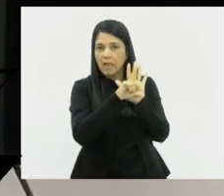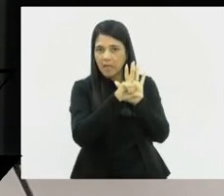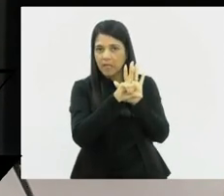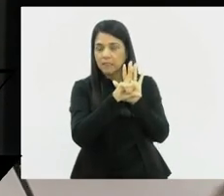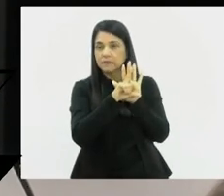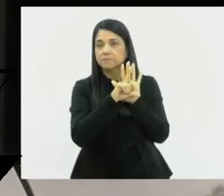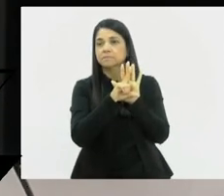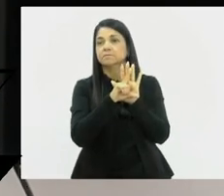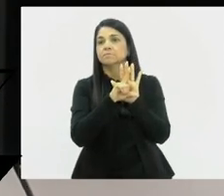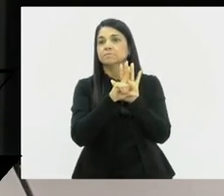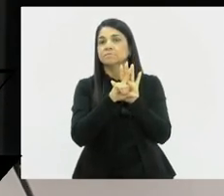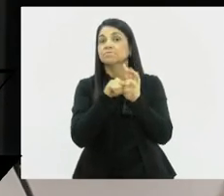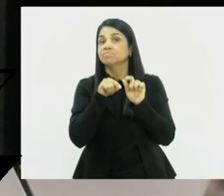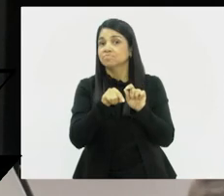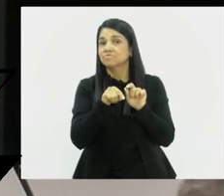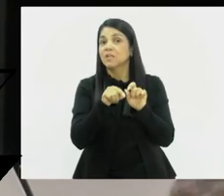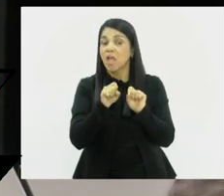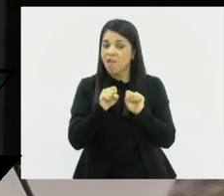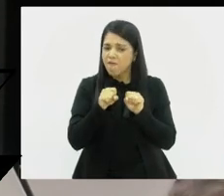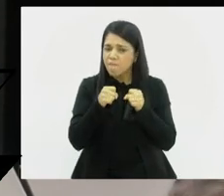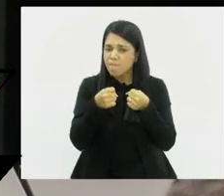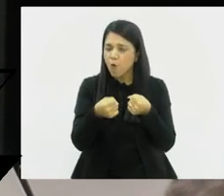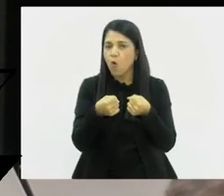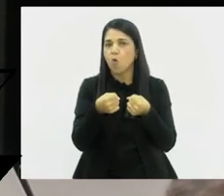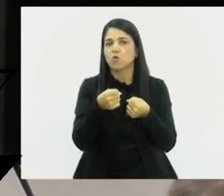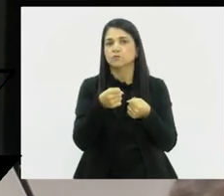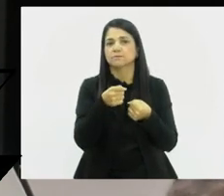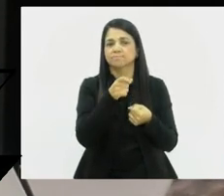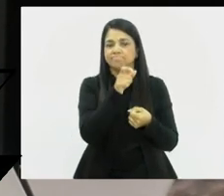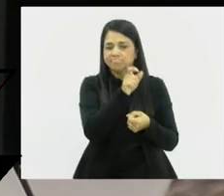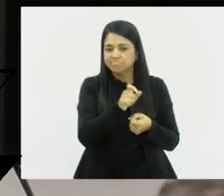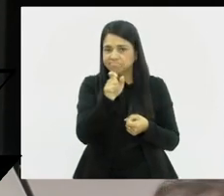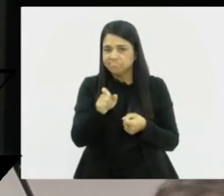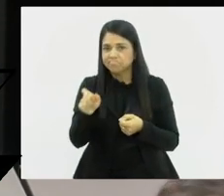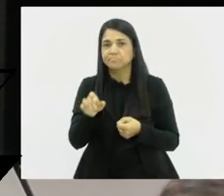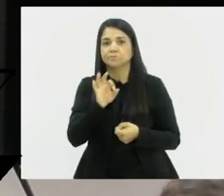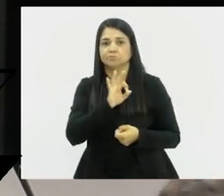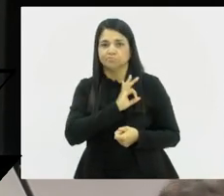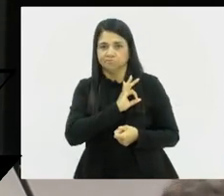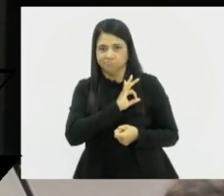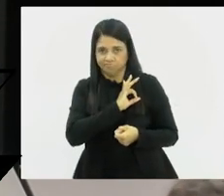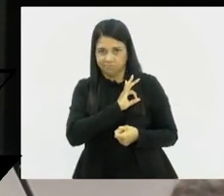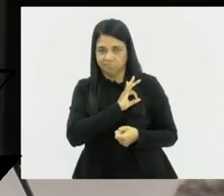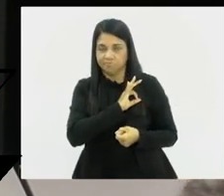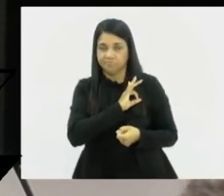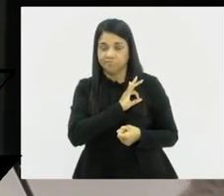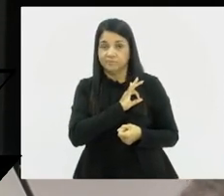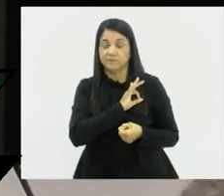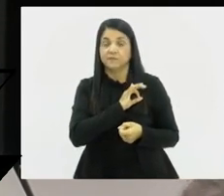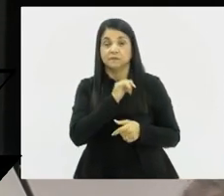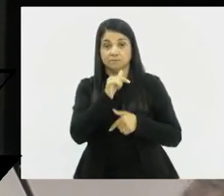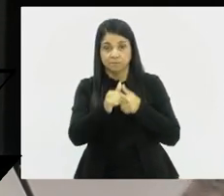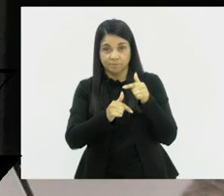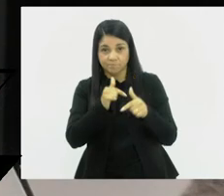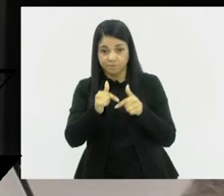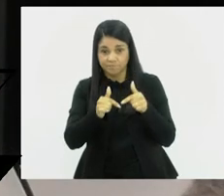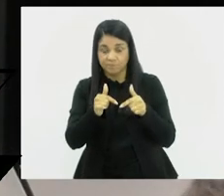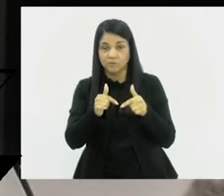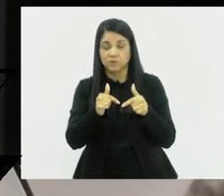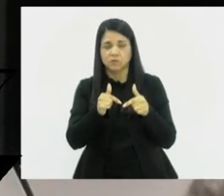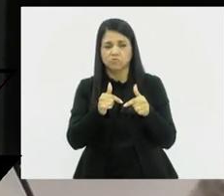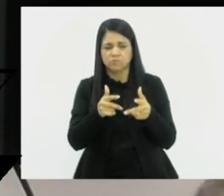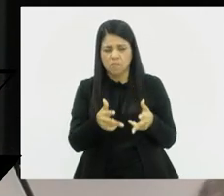para quê? Para que a gente reforce nos policiais que estão nos serviços, que durante o serviço